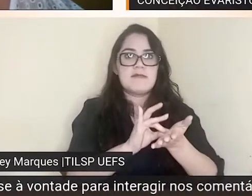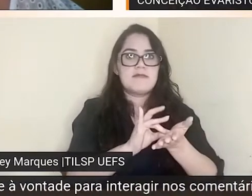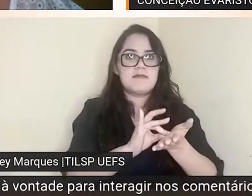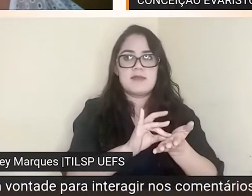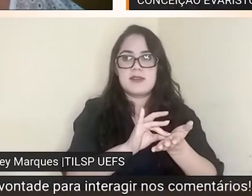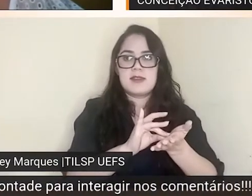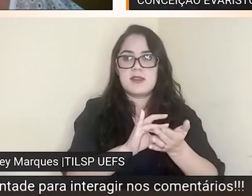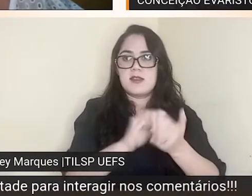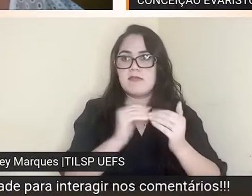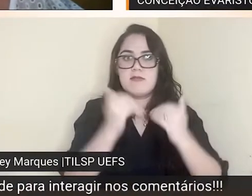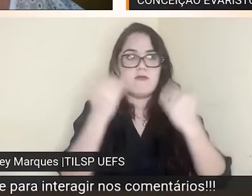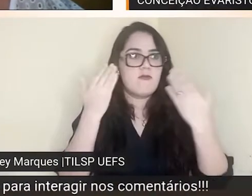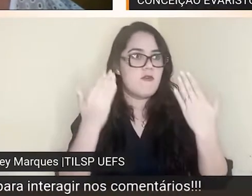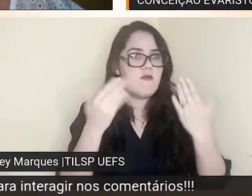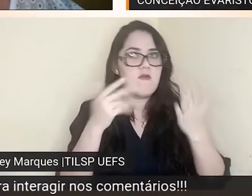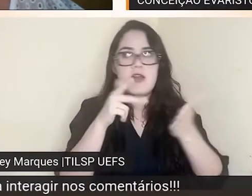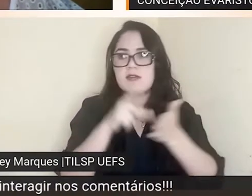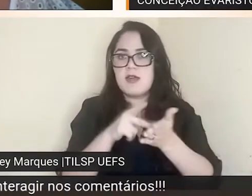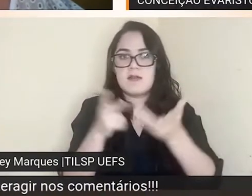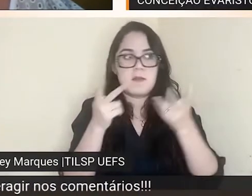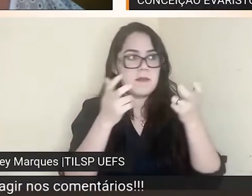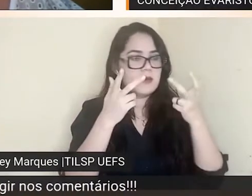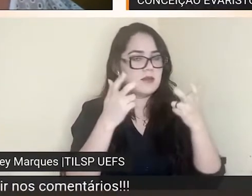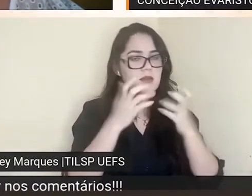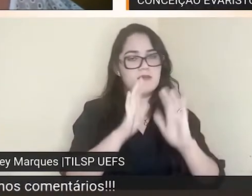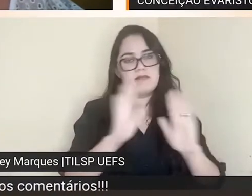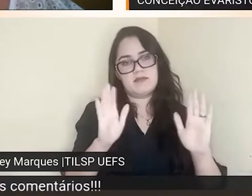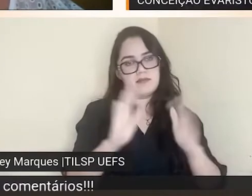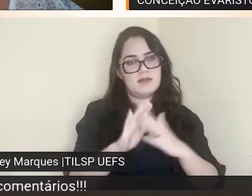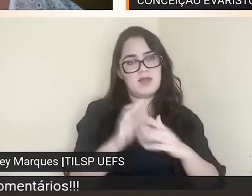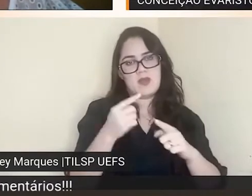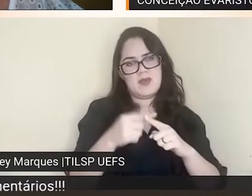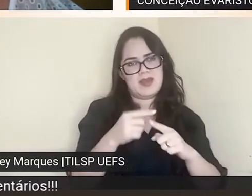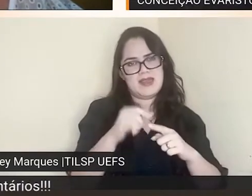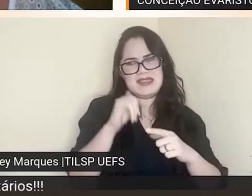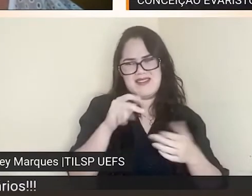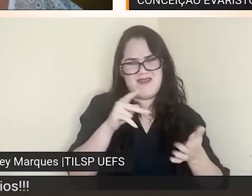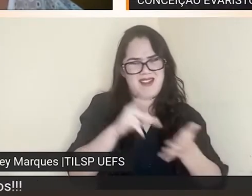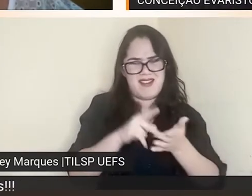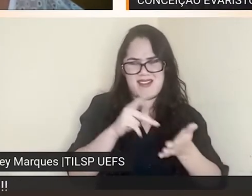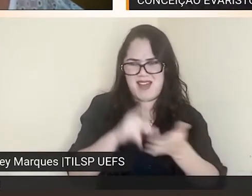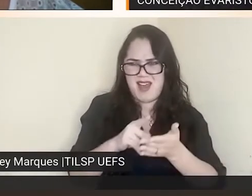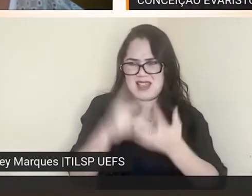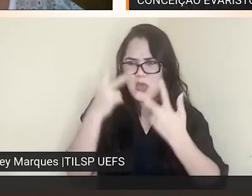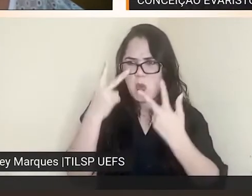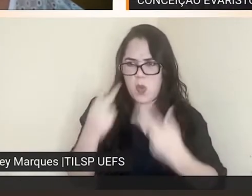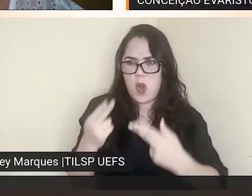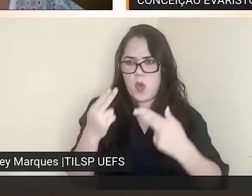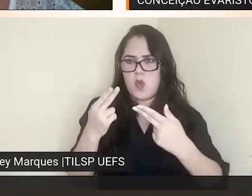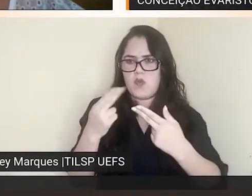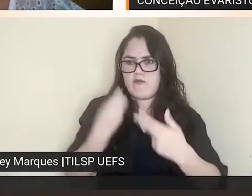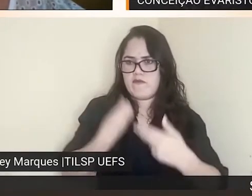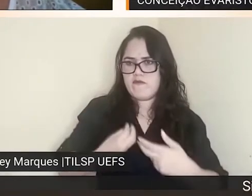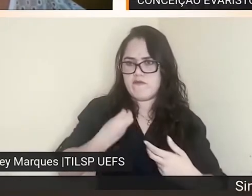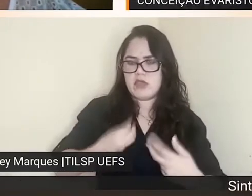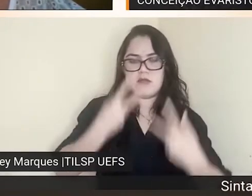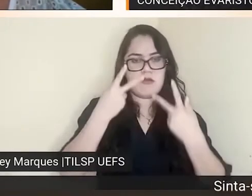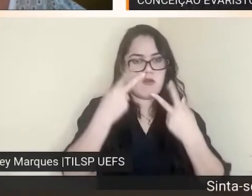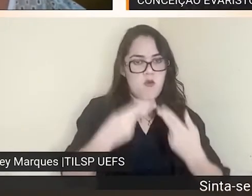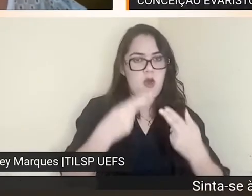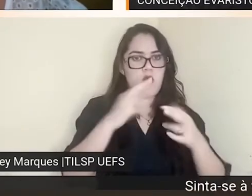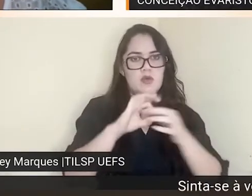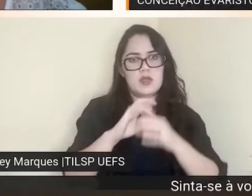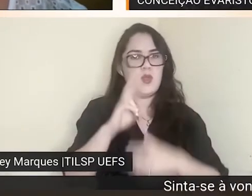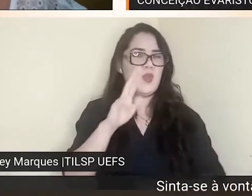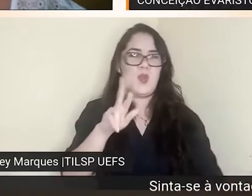crua. Porque, se fosse, também não seria literatura, né? Eu não seria... Né? Eu acho que o interessante é